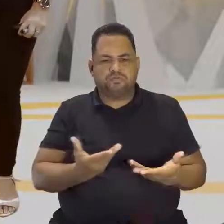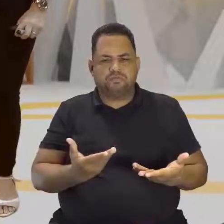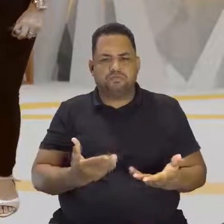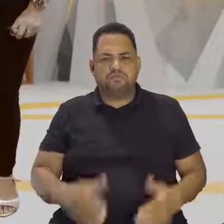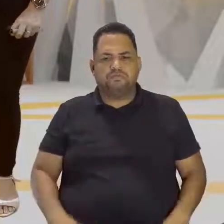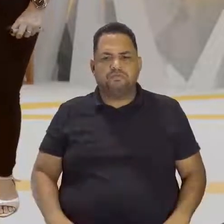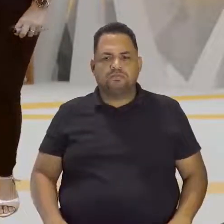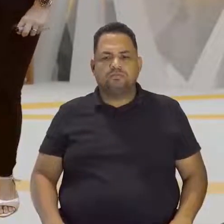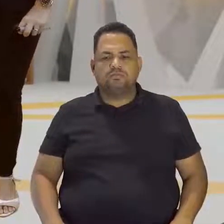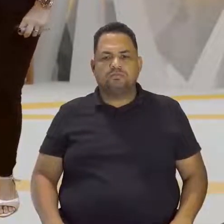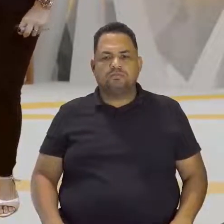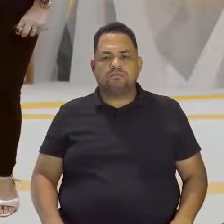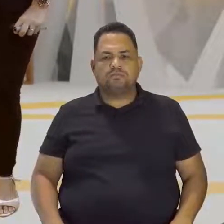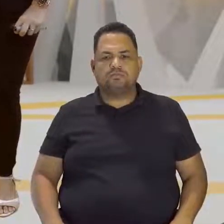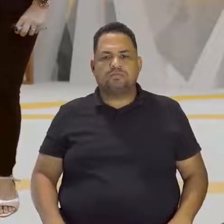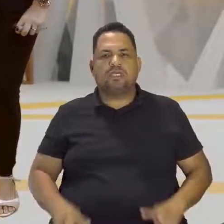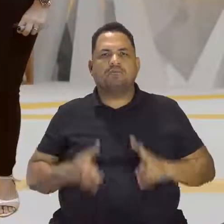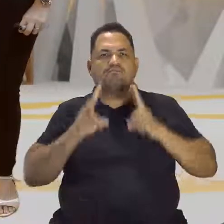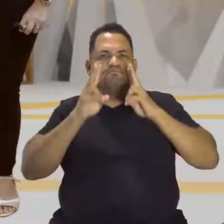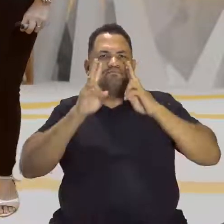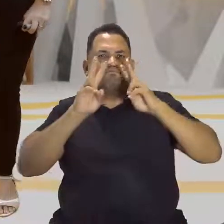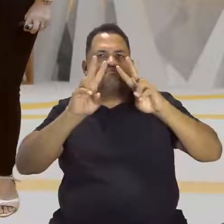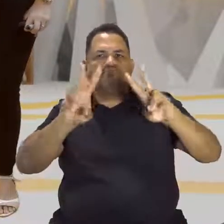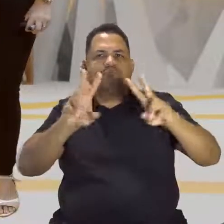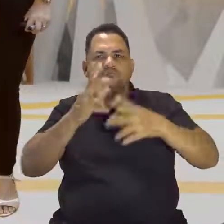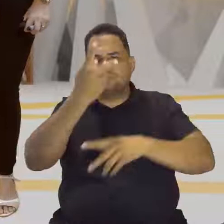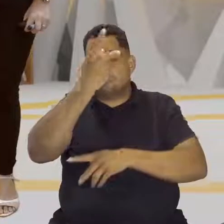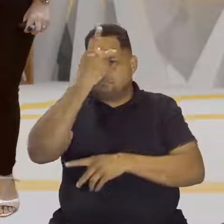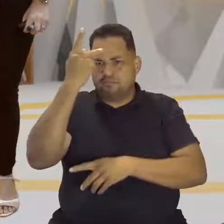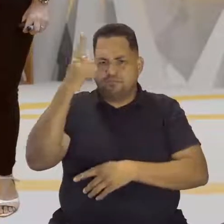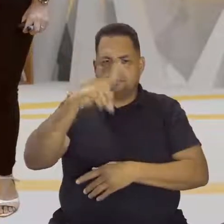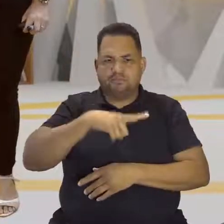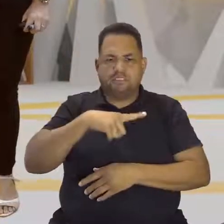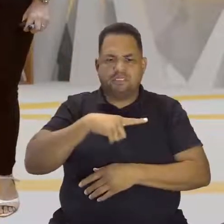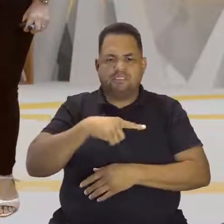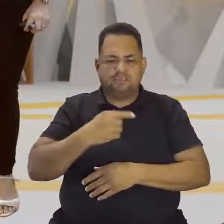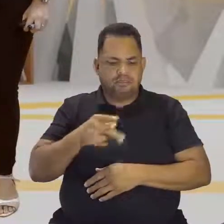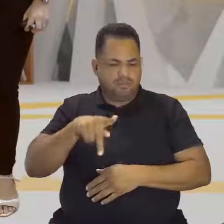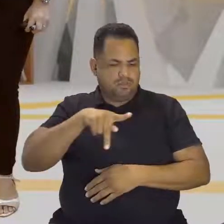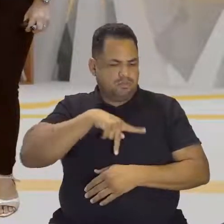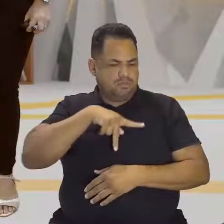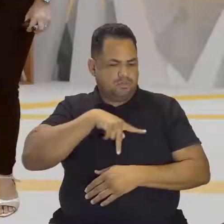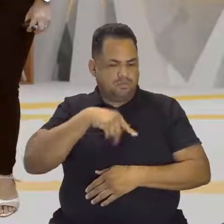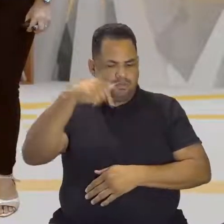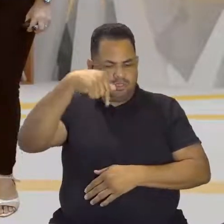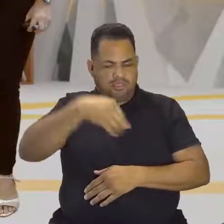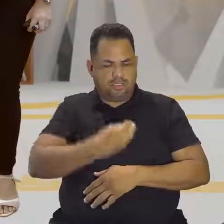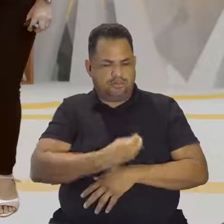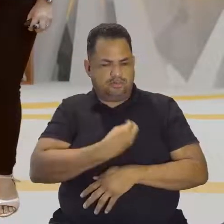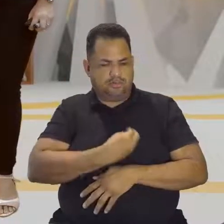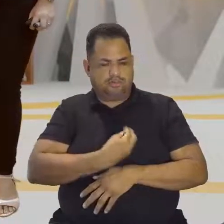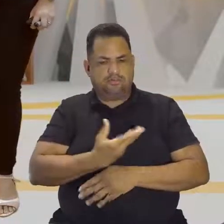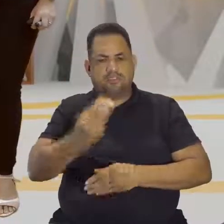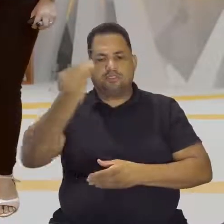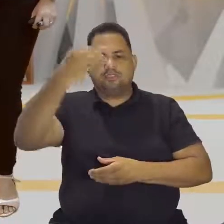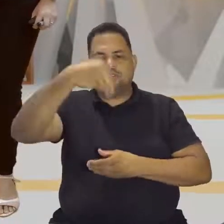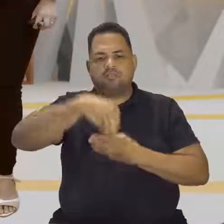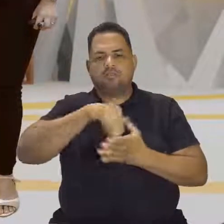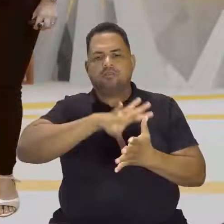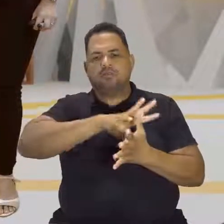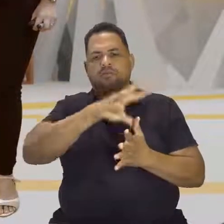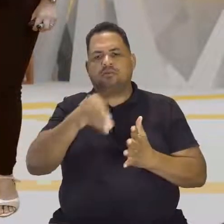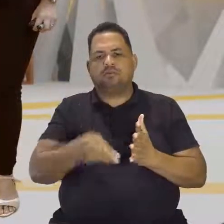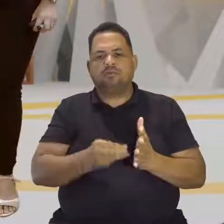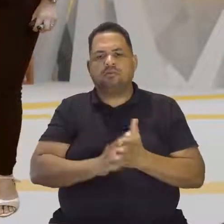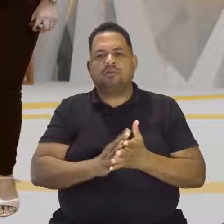visão que esse pessoal, as pessoas têm sobre nós, que moramos na Amazônia, e sobre